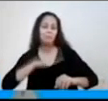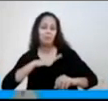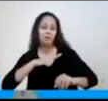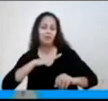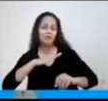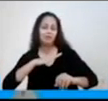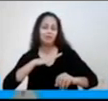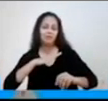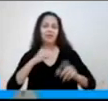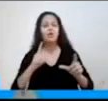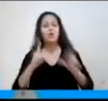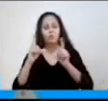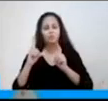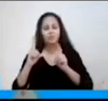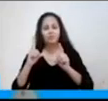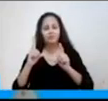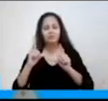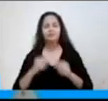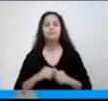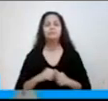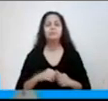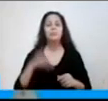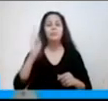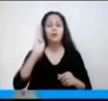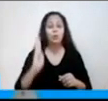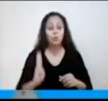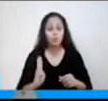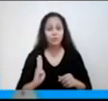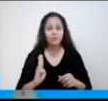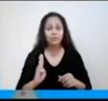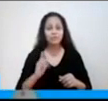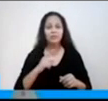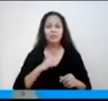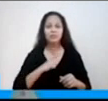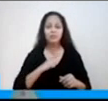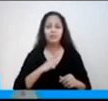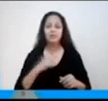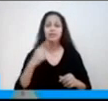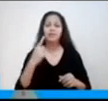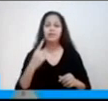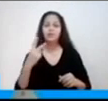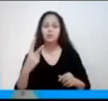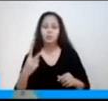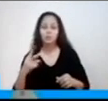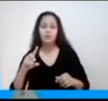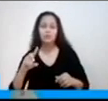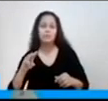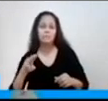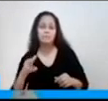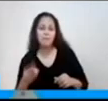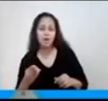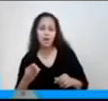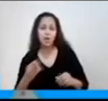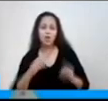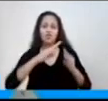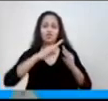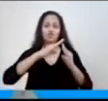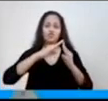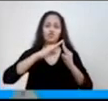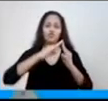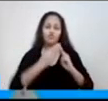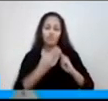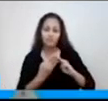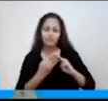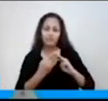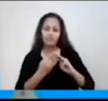gente pode observar aí nessa imagem que ilustra. No Brasil, tem cerca de 12 milhões de favelas, né, ou comunidades,